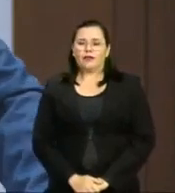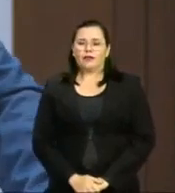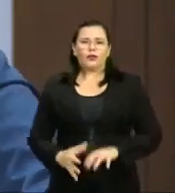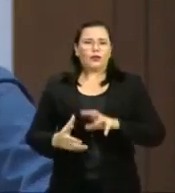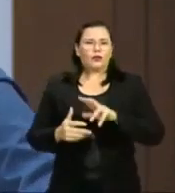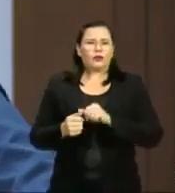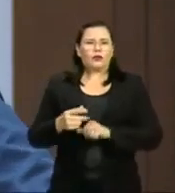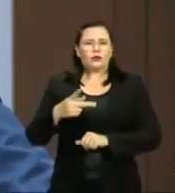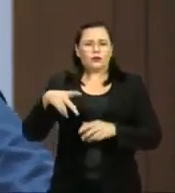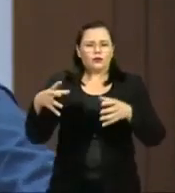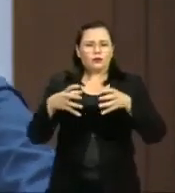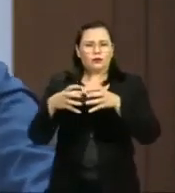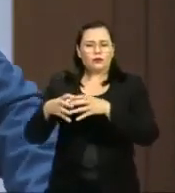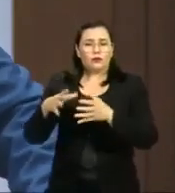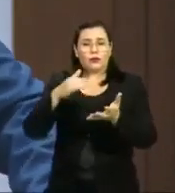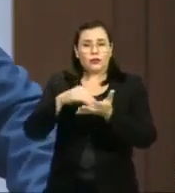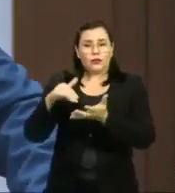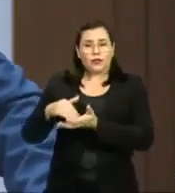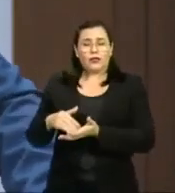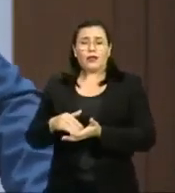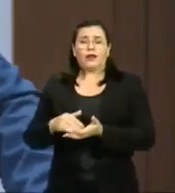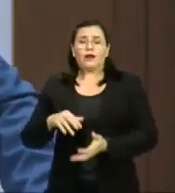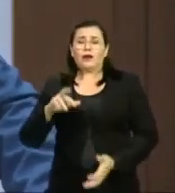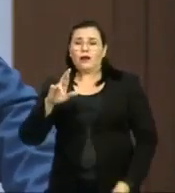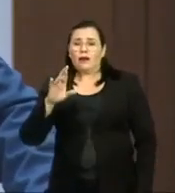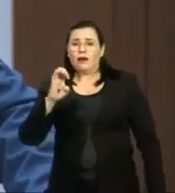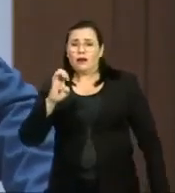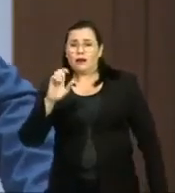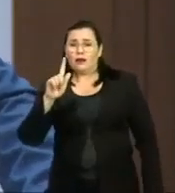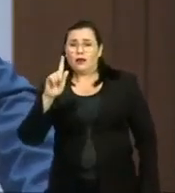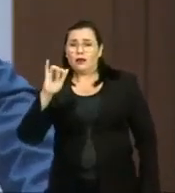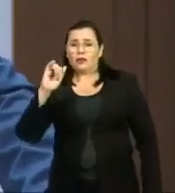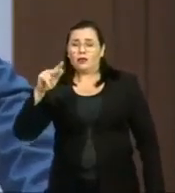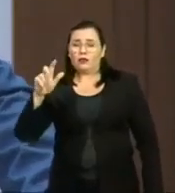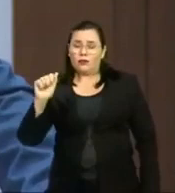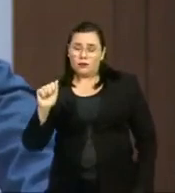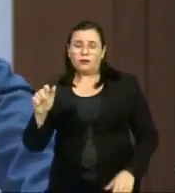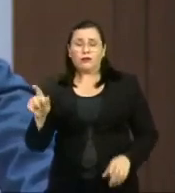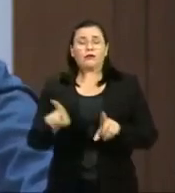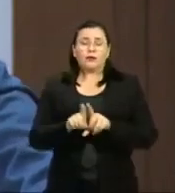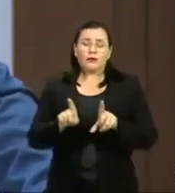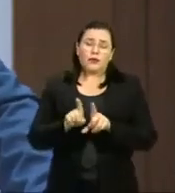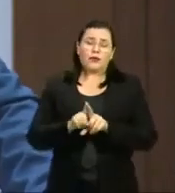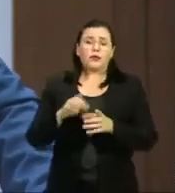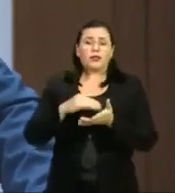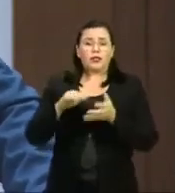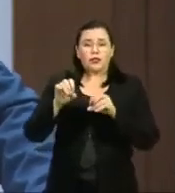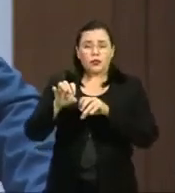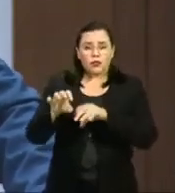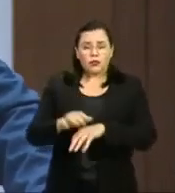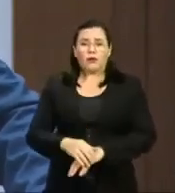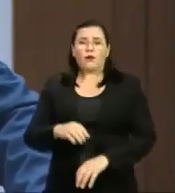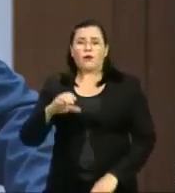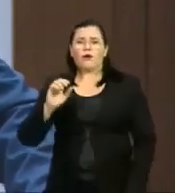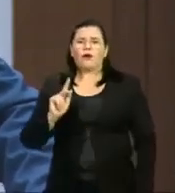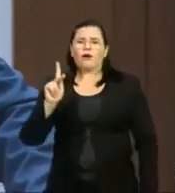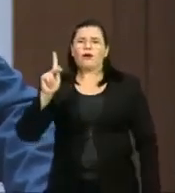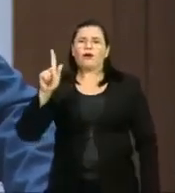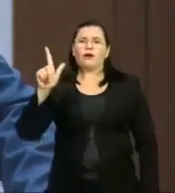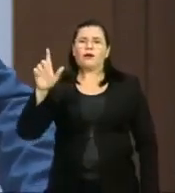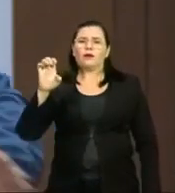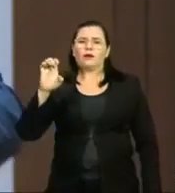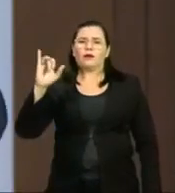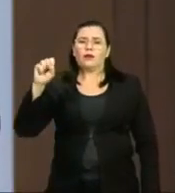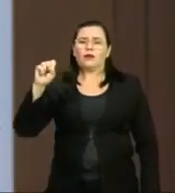vice-prefeita Regina, pela secretária de Educação, professora Cleice, dos Jogos Escolares